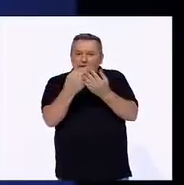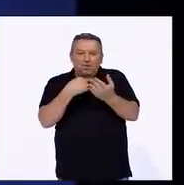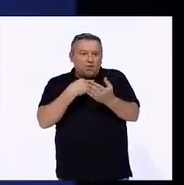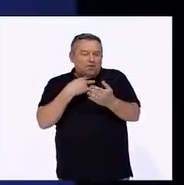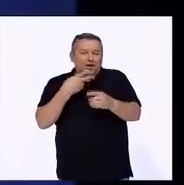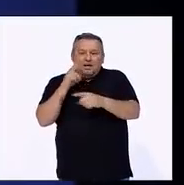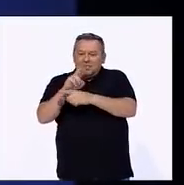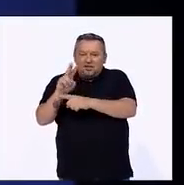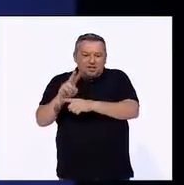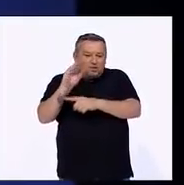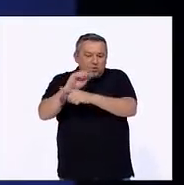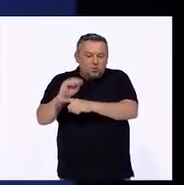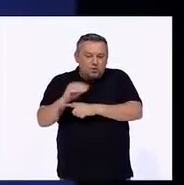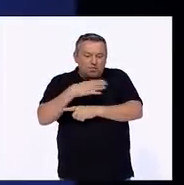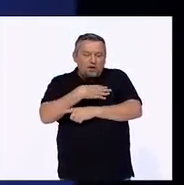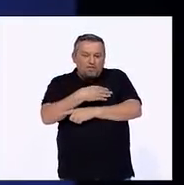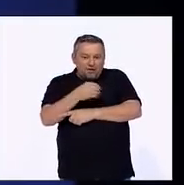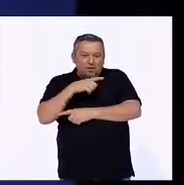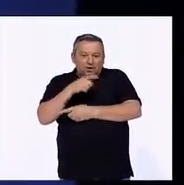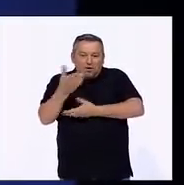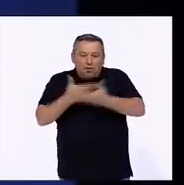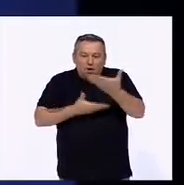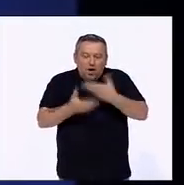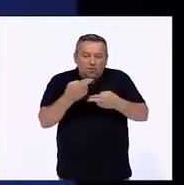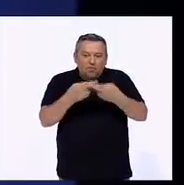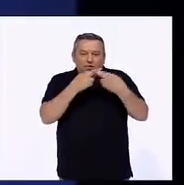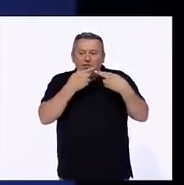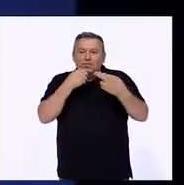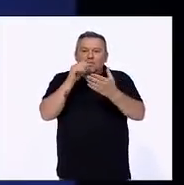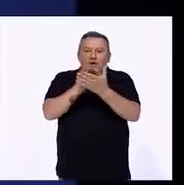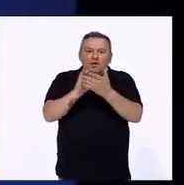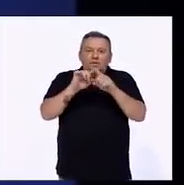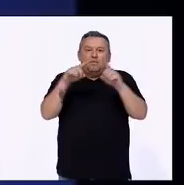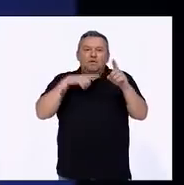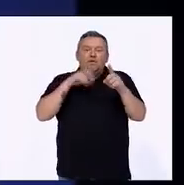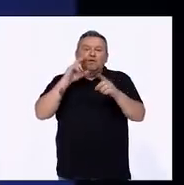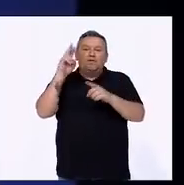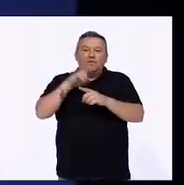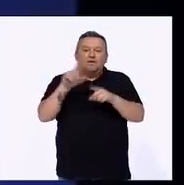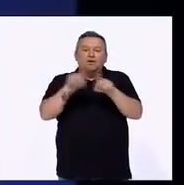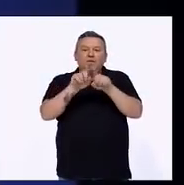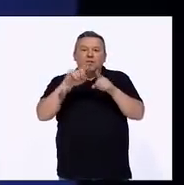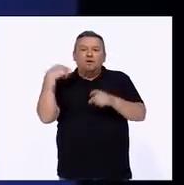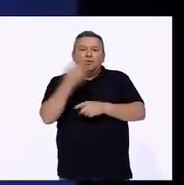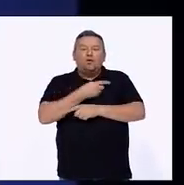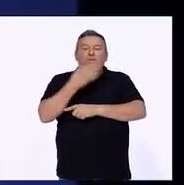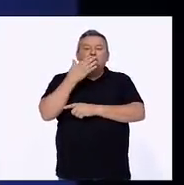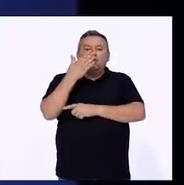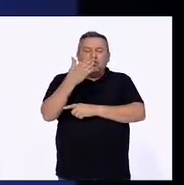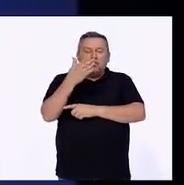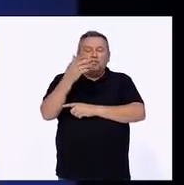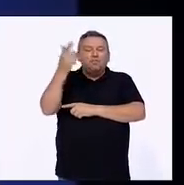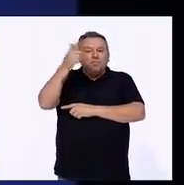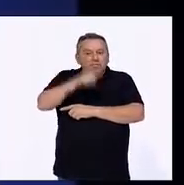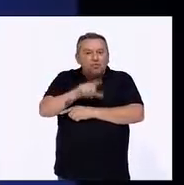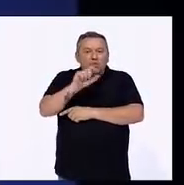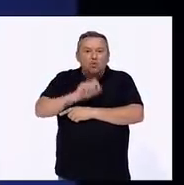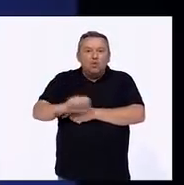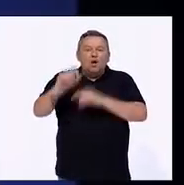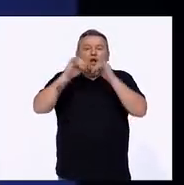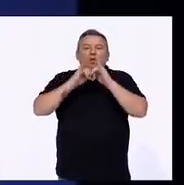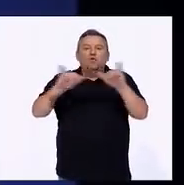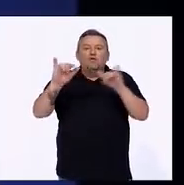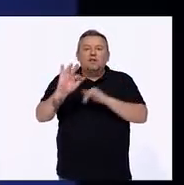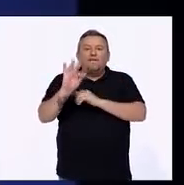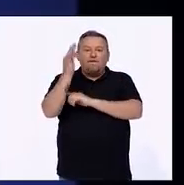filha e que compartilho responsabilidades com meu marido. Mas eu sempre ando com segurança e nós solicitamos mais por causa das notícias falsas, porque não é pouca